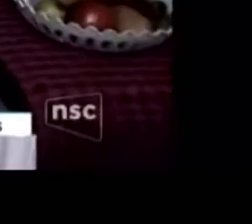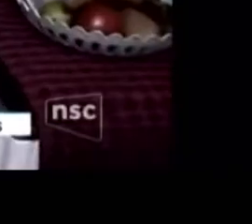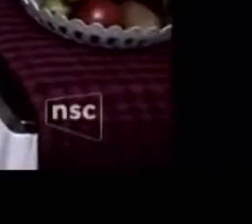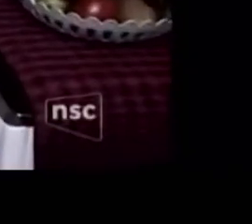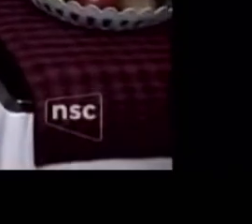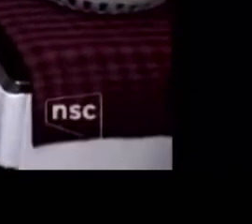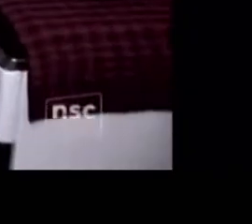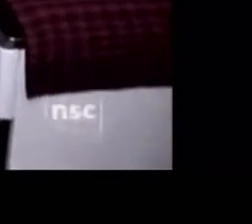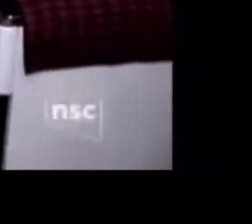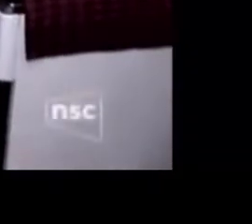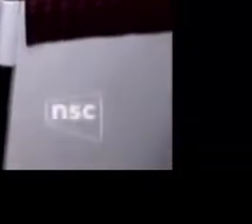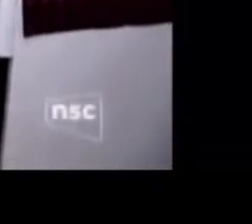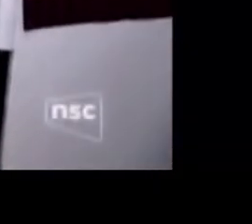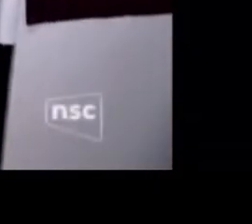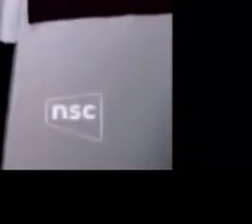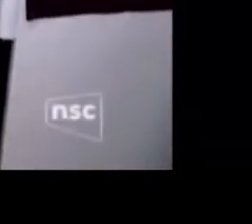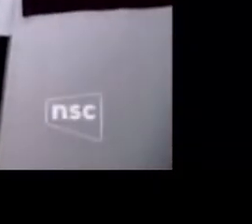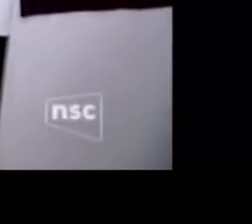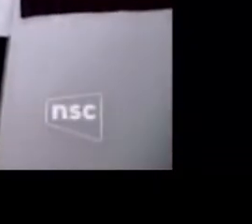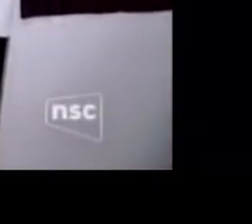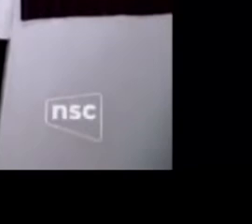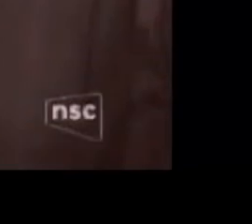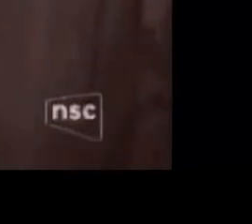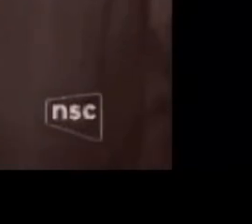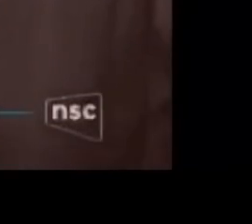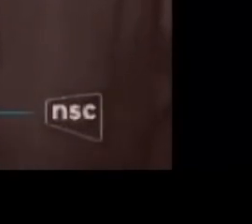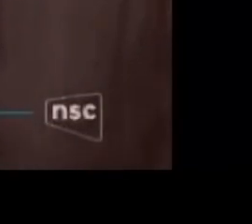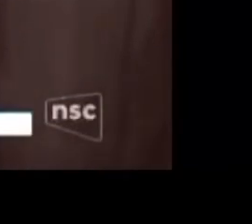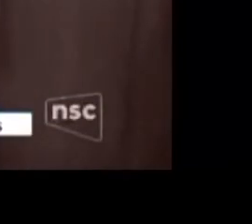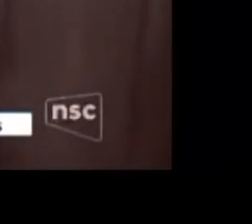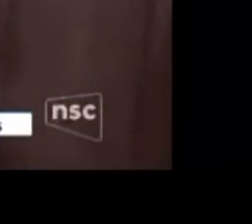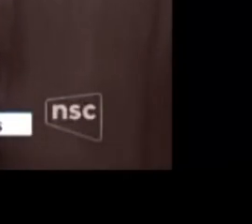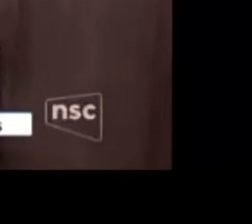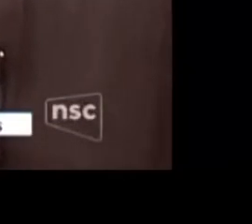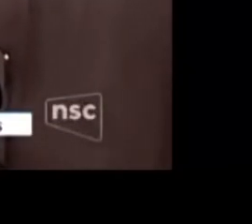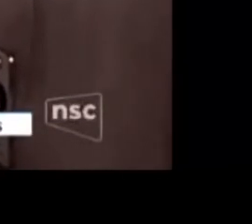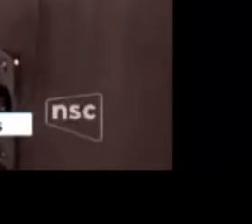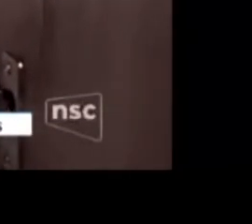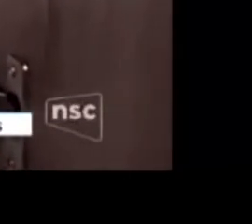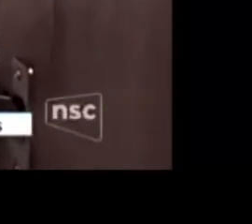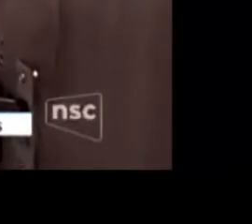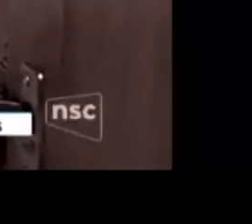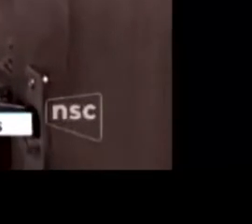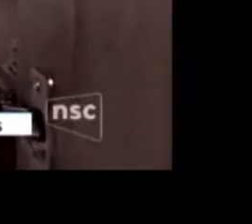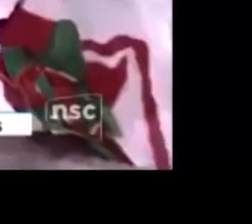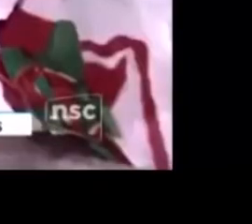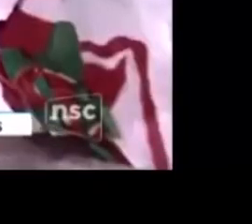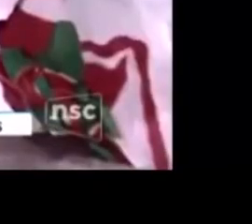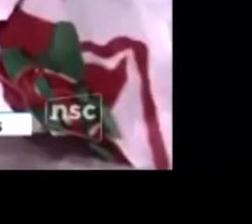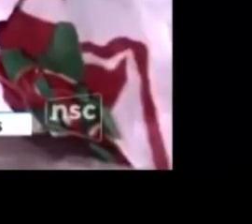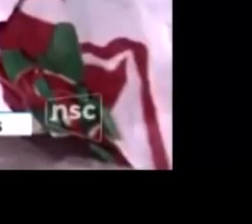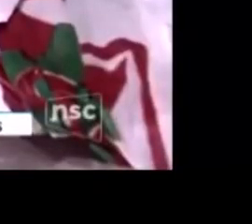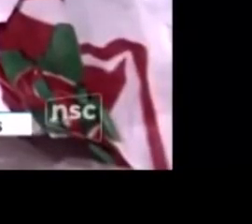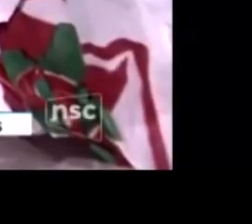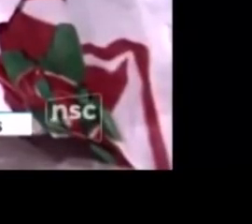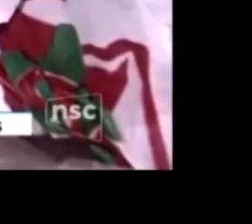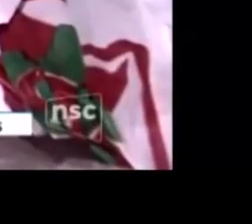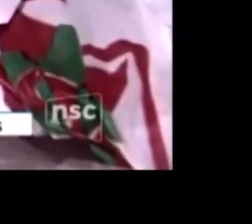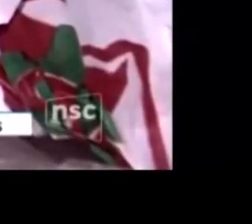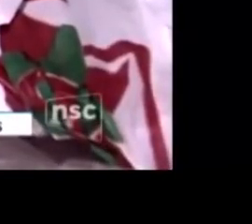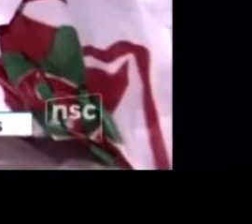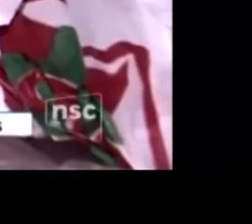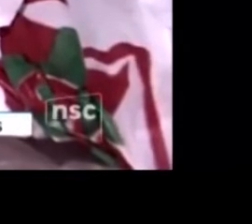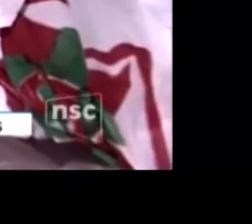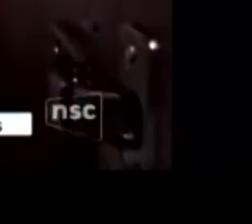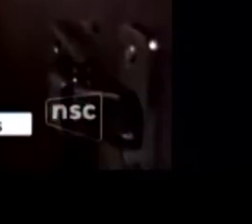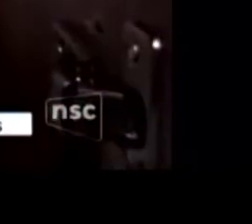Olá tudo que a dona Marlene pode pagar está atrás dessa portinha para alimentação é isso que aposentadoria da conta alguns pacotes de arroz